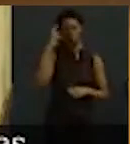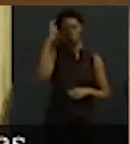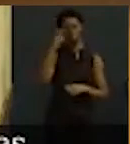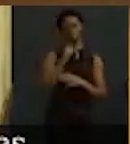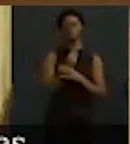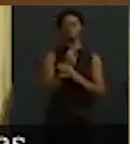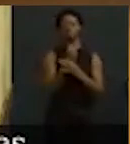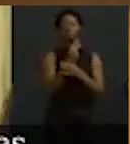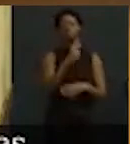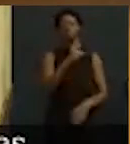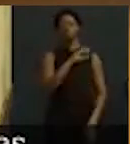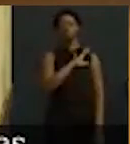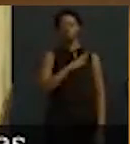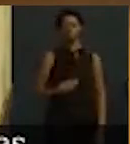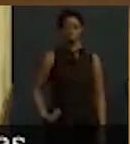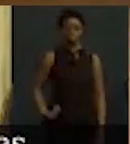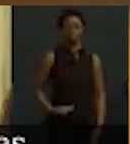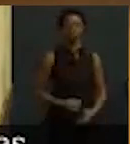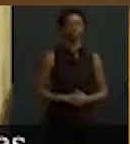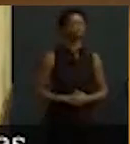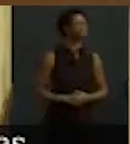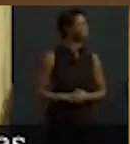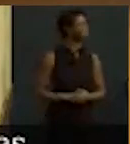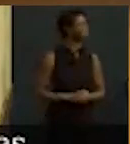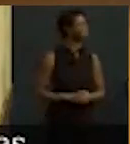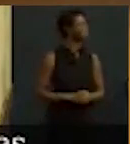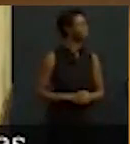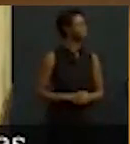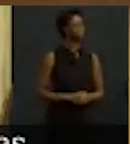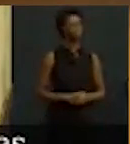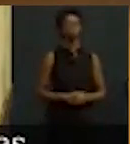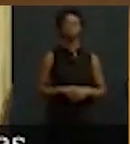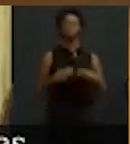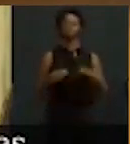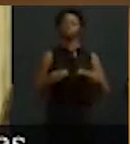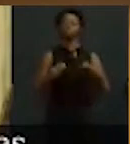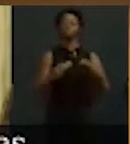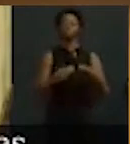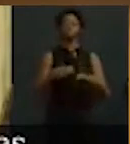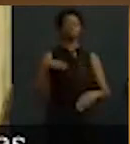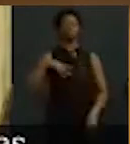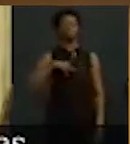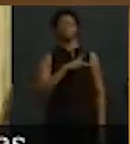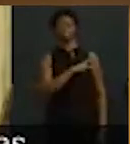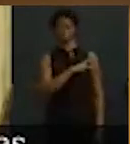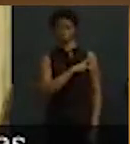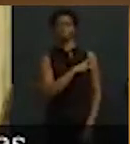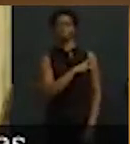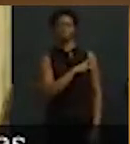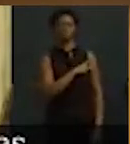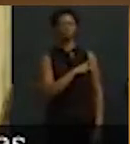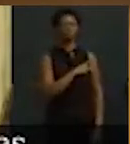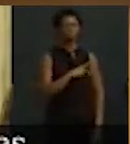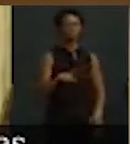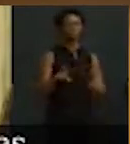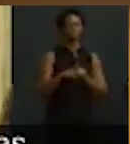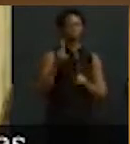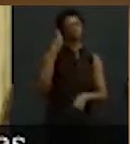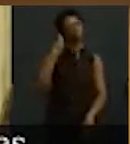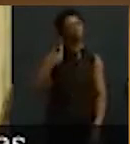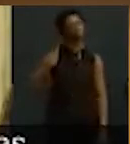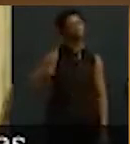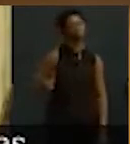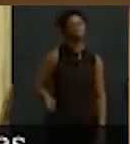Segurança Pública. No âmbito do Ministério Público, foi diretor da Divisão de Inteligência